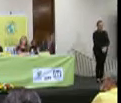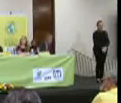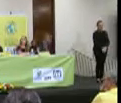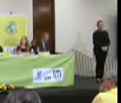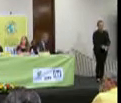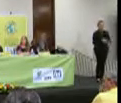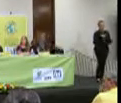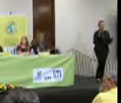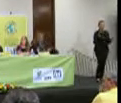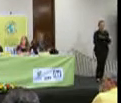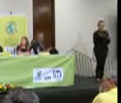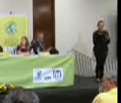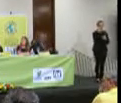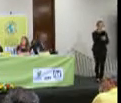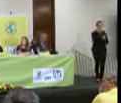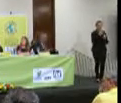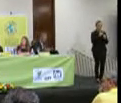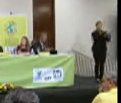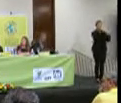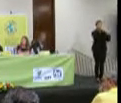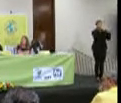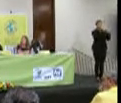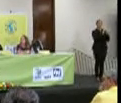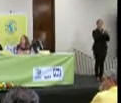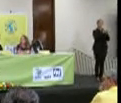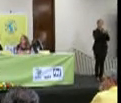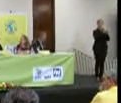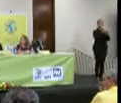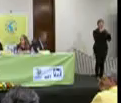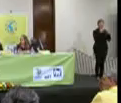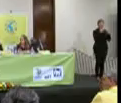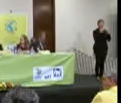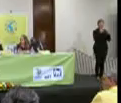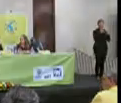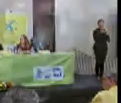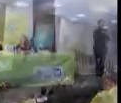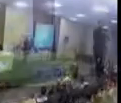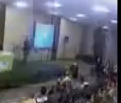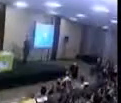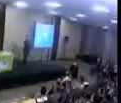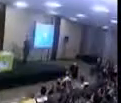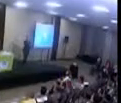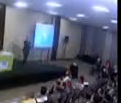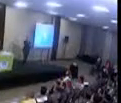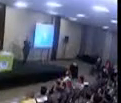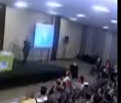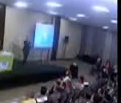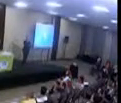Falará agora a representante do grupo de trabalho da PFDC, Ana Hatchman.